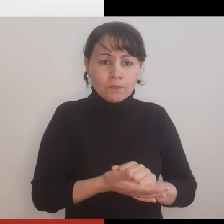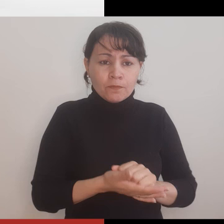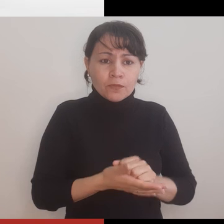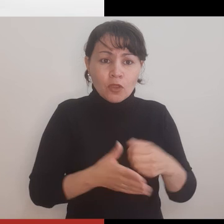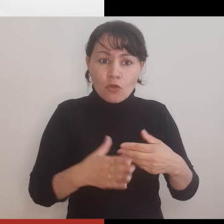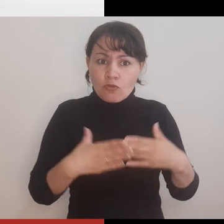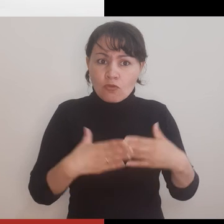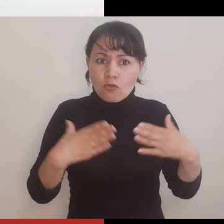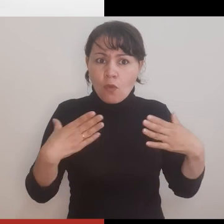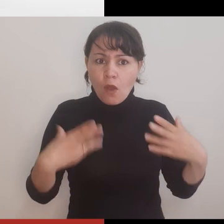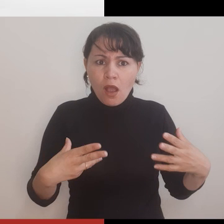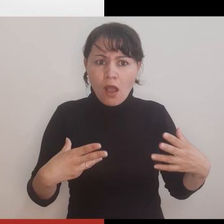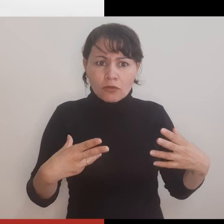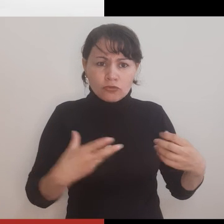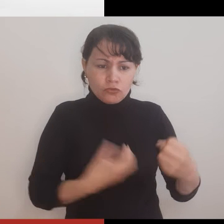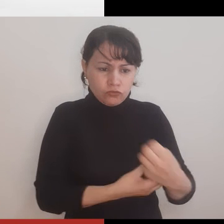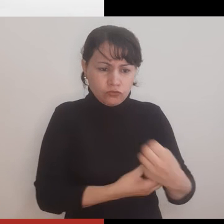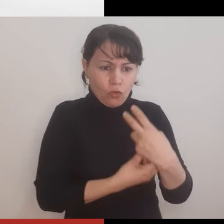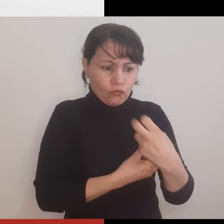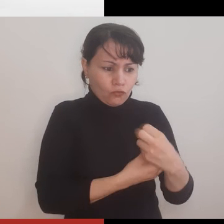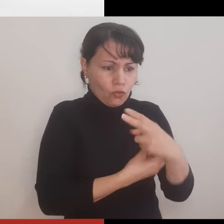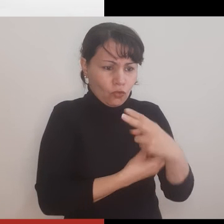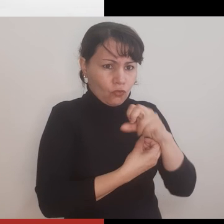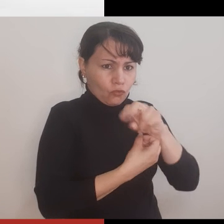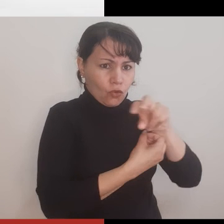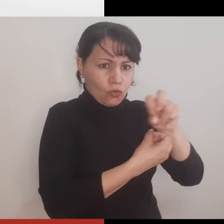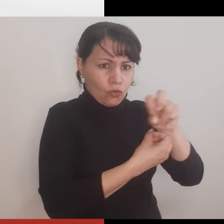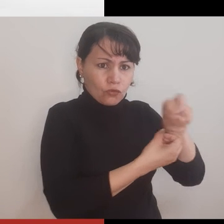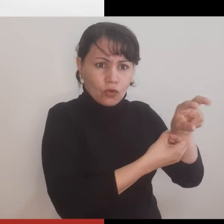alto nível de contaminação,